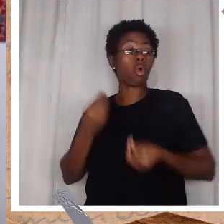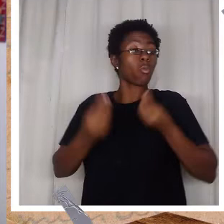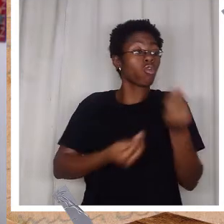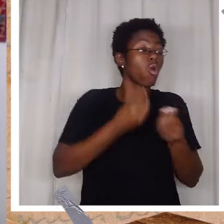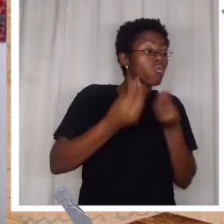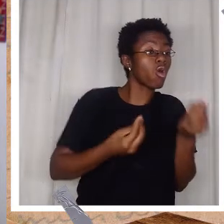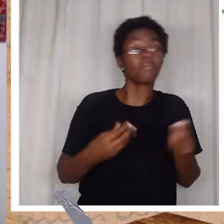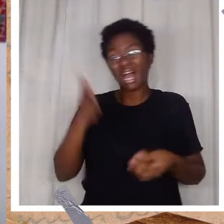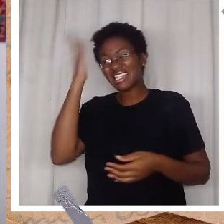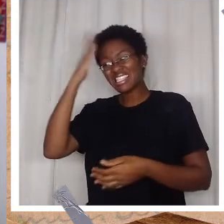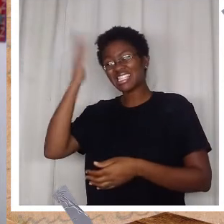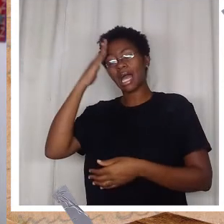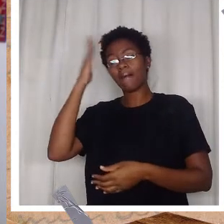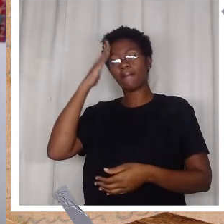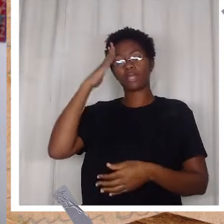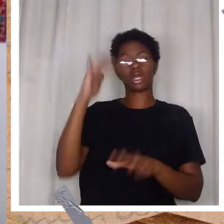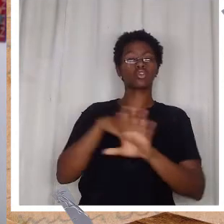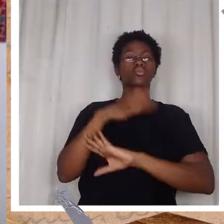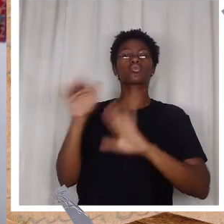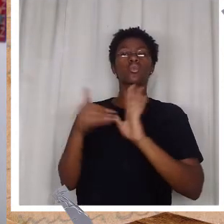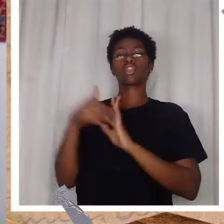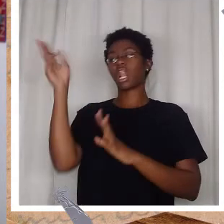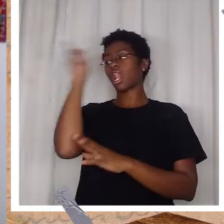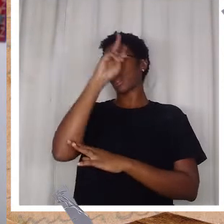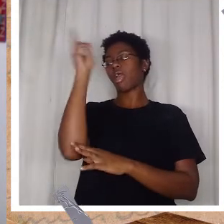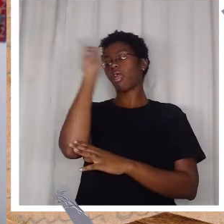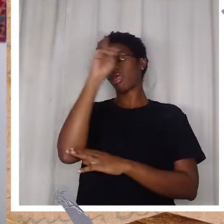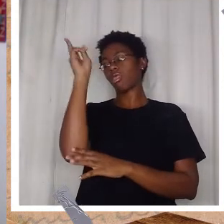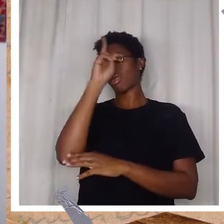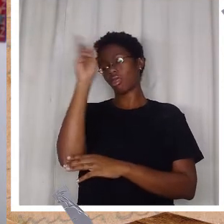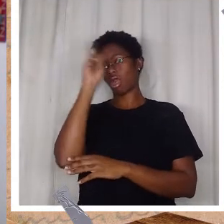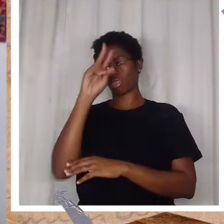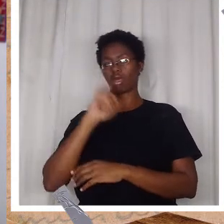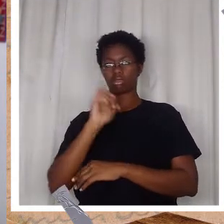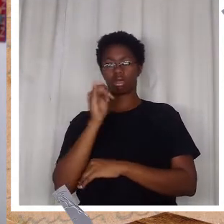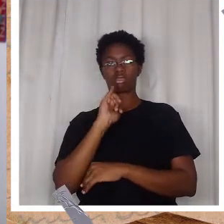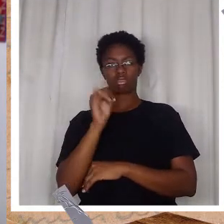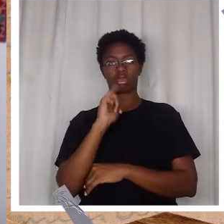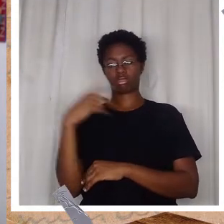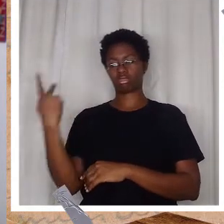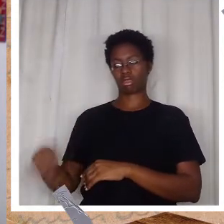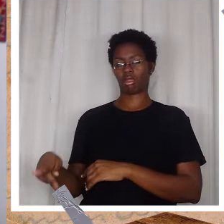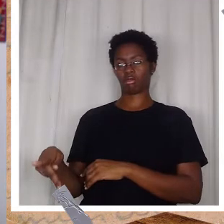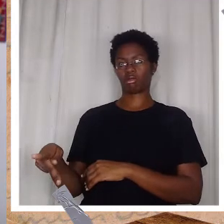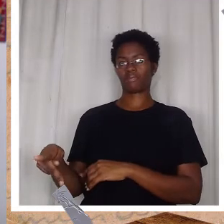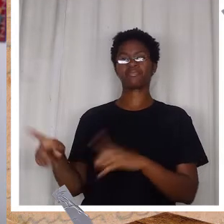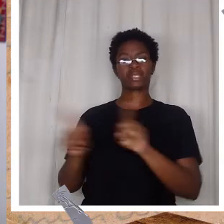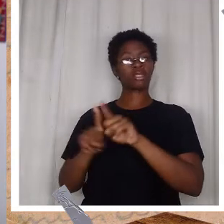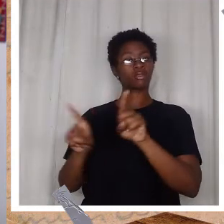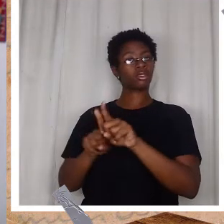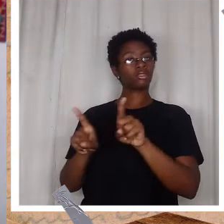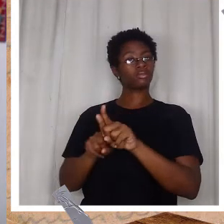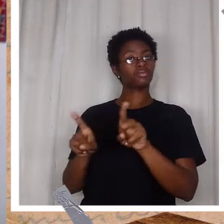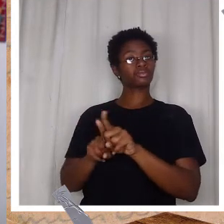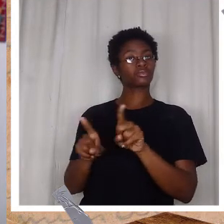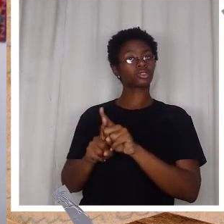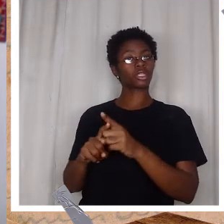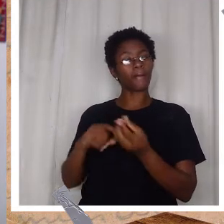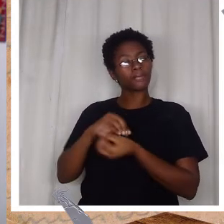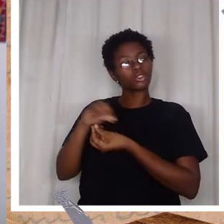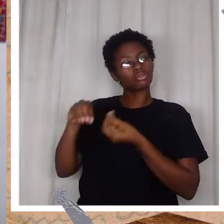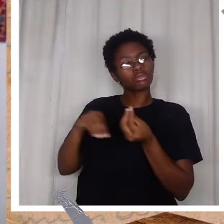como ela queria ser lembrada na história. E também um misto de muita desconfiança